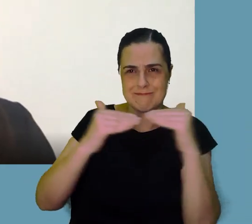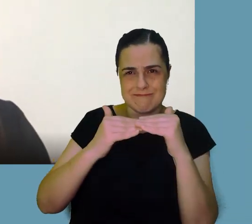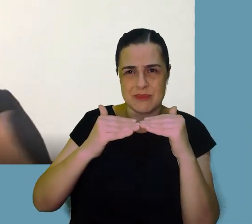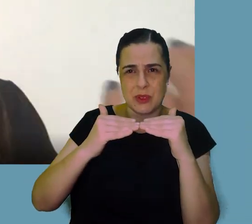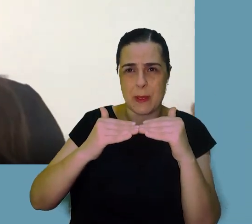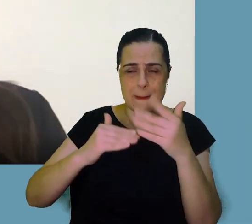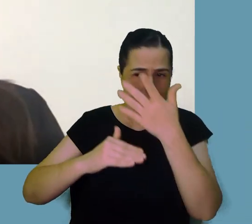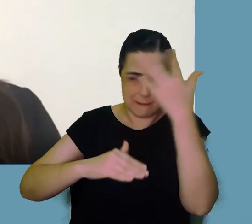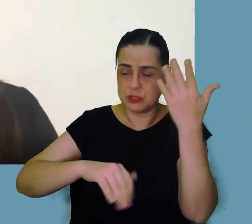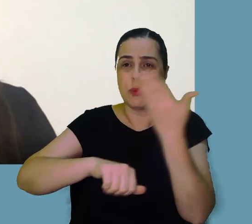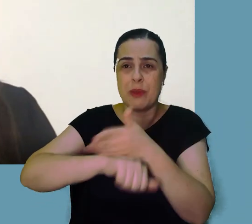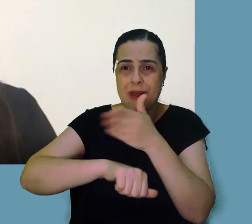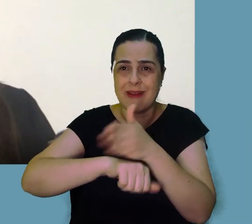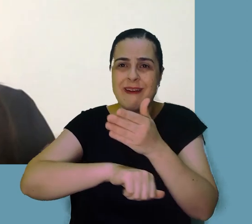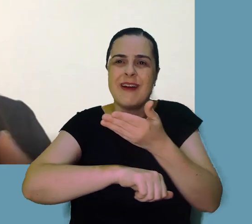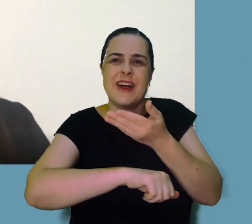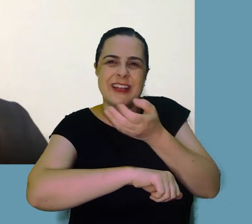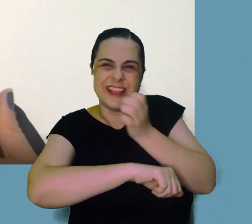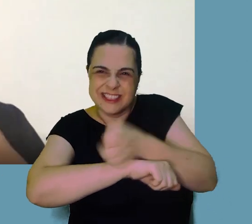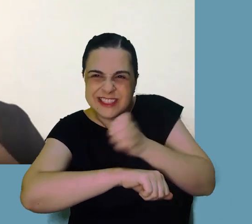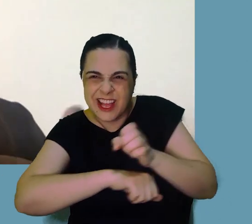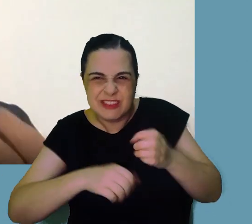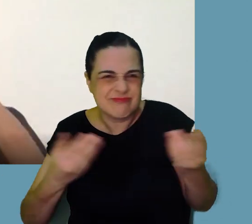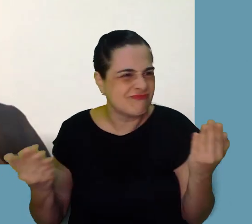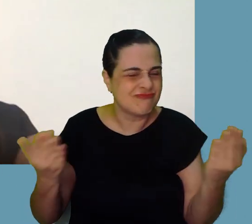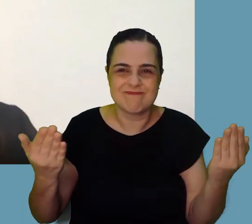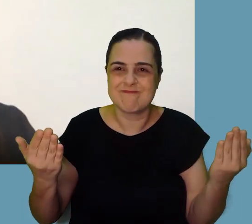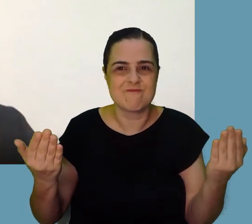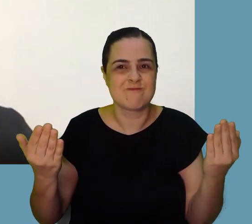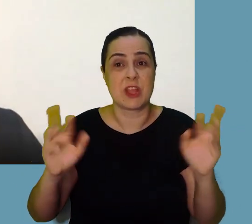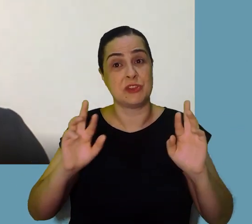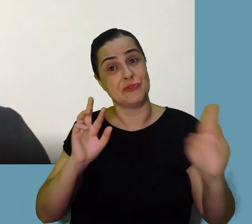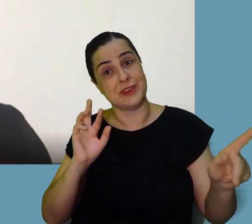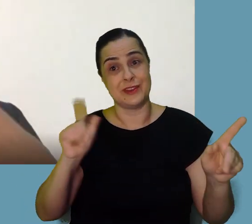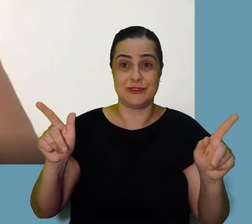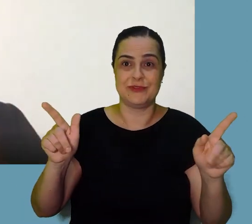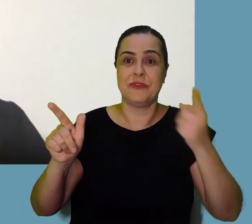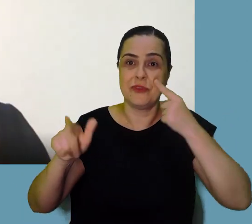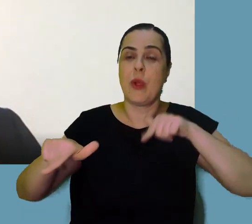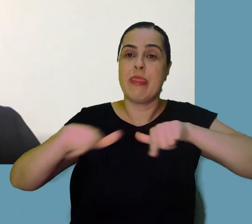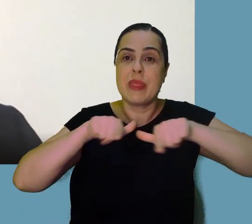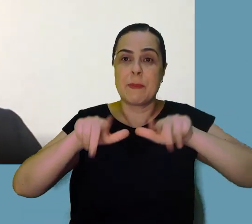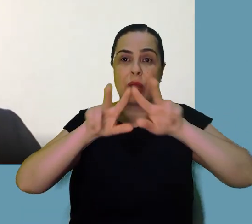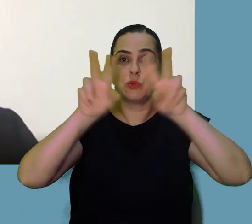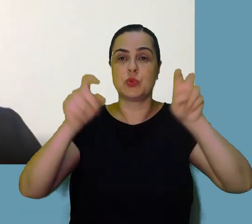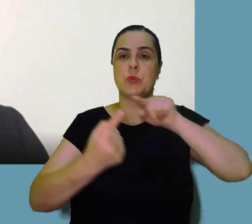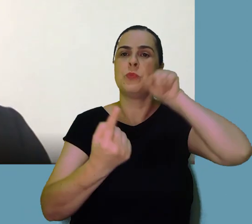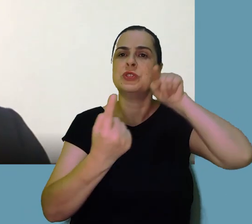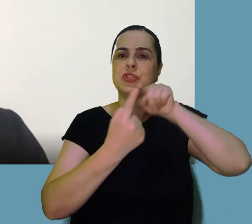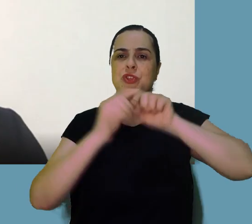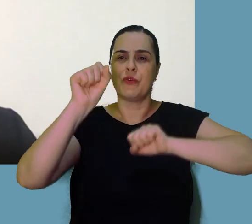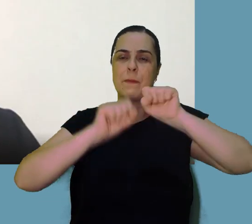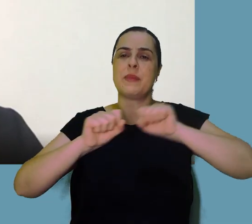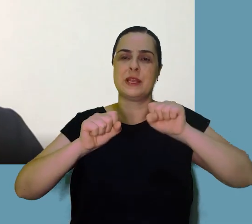o que faz? Quem que cuida? Então, esse trabalho com a gestão, esse trabalho, a intenção da